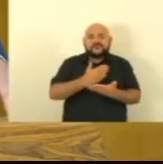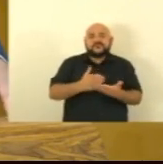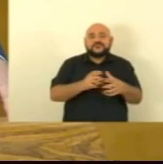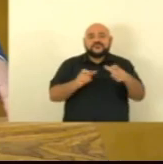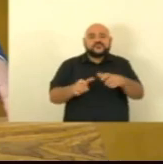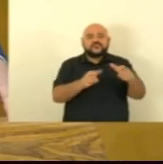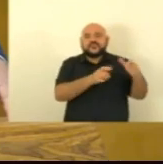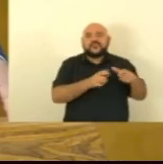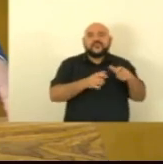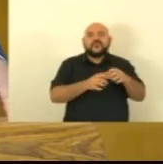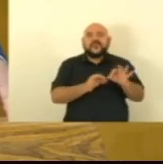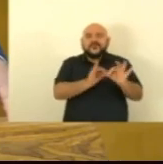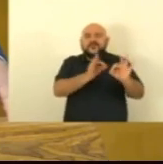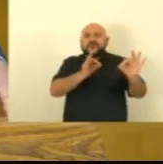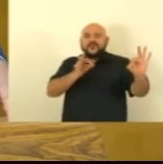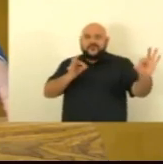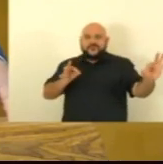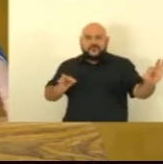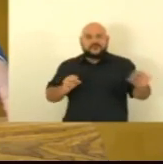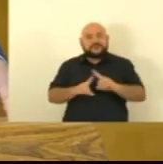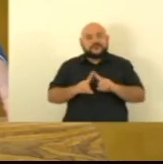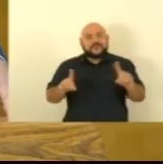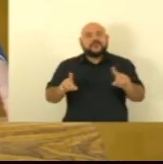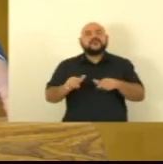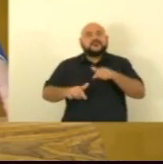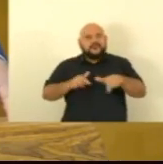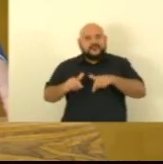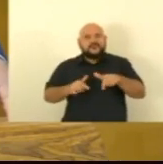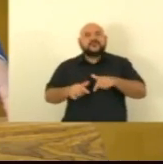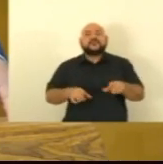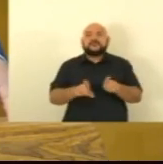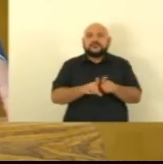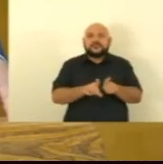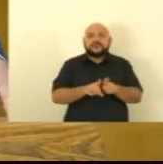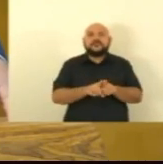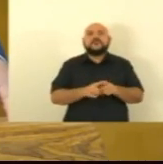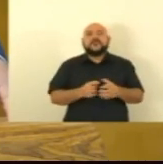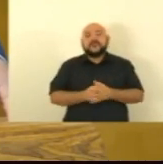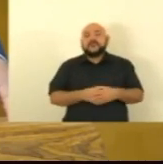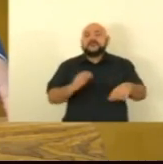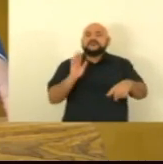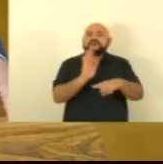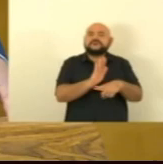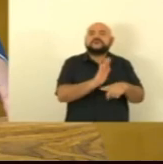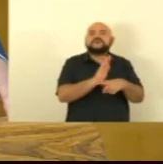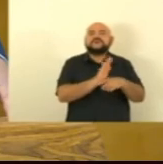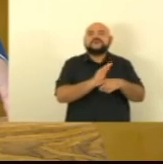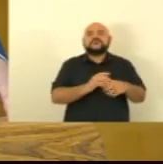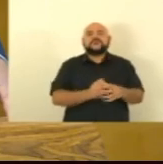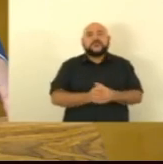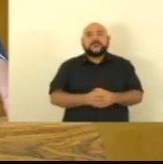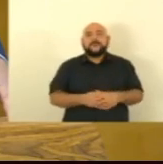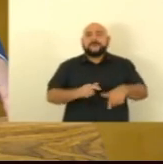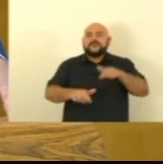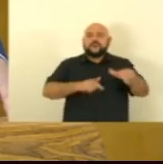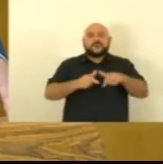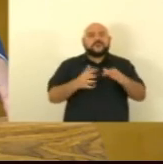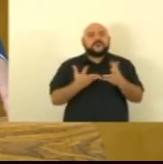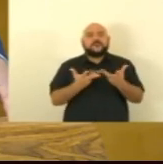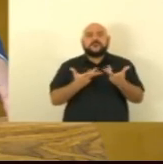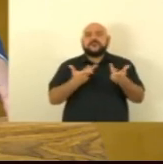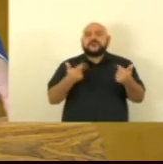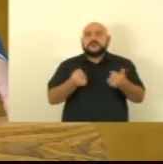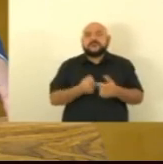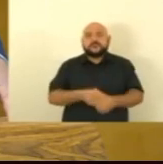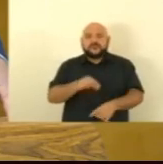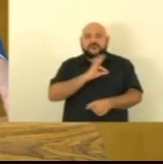Espírito Santo, para dar parcela de contribuição com o seu trabalho e o extraordinário serviço que tem feito, né, a